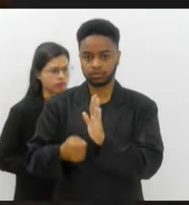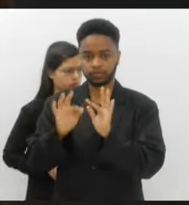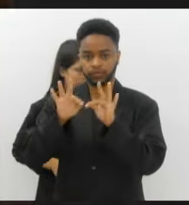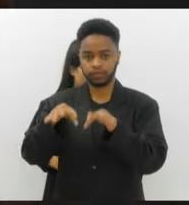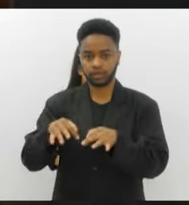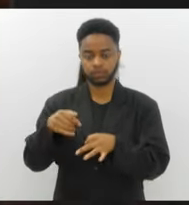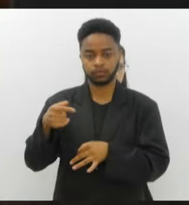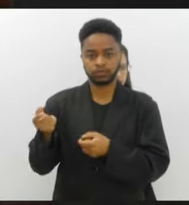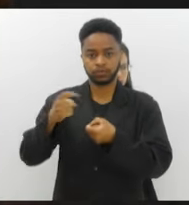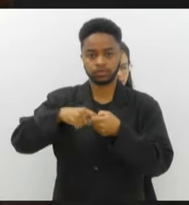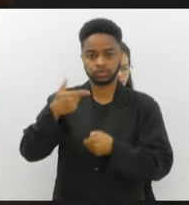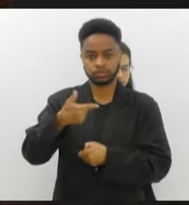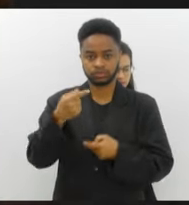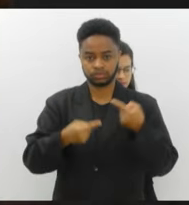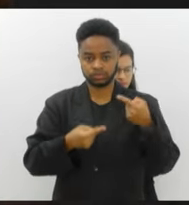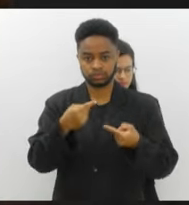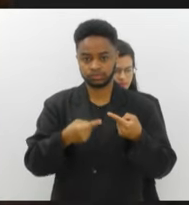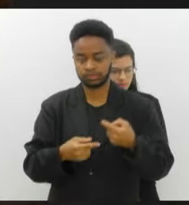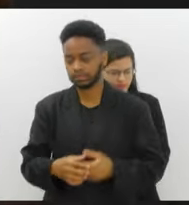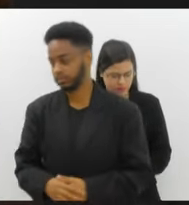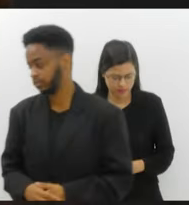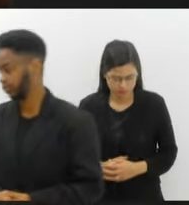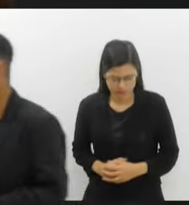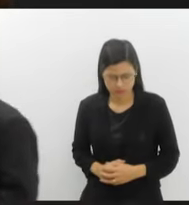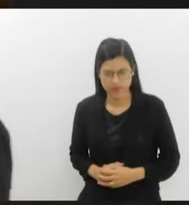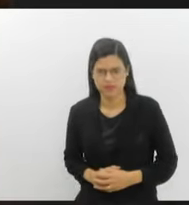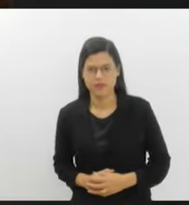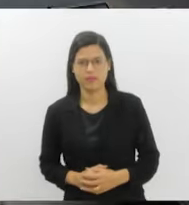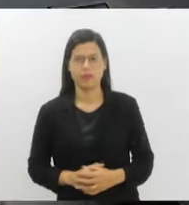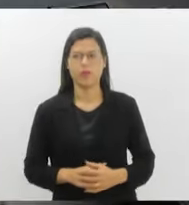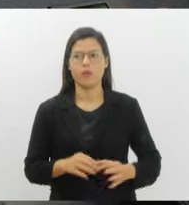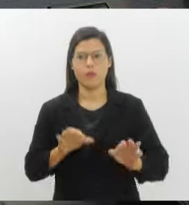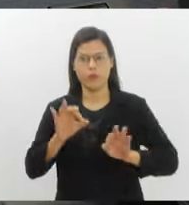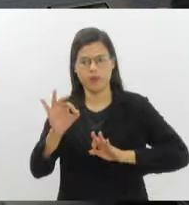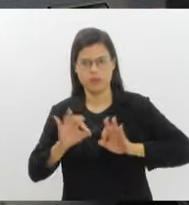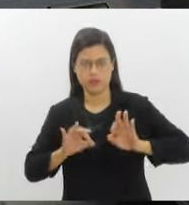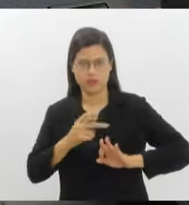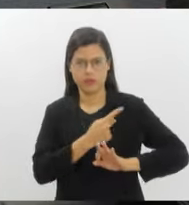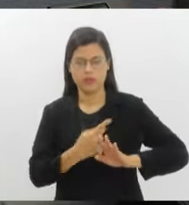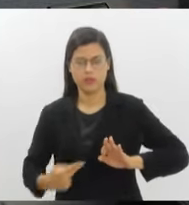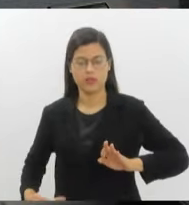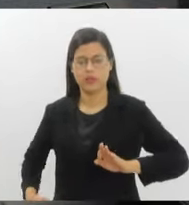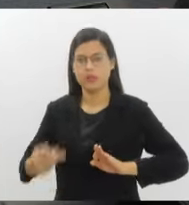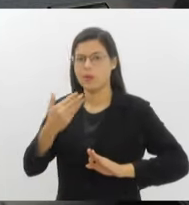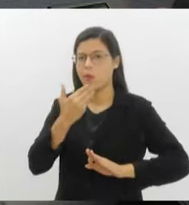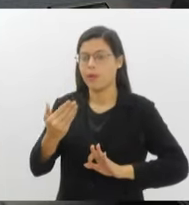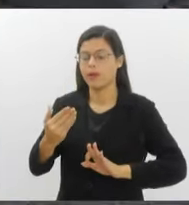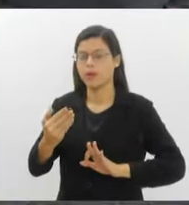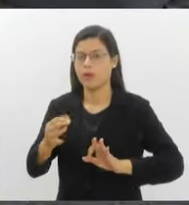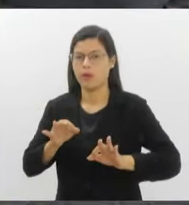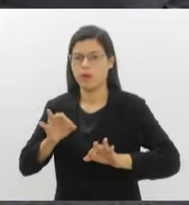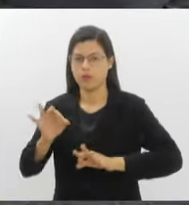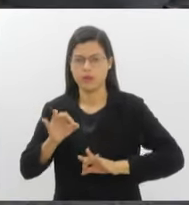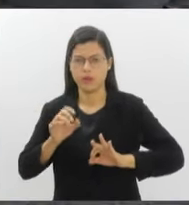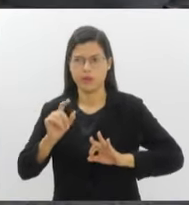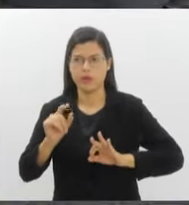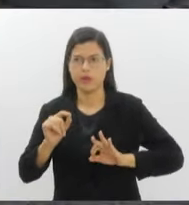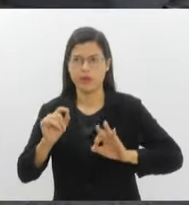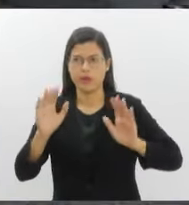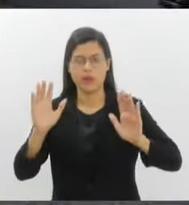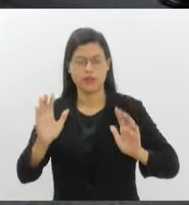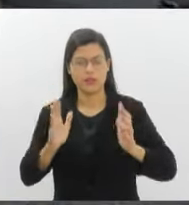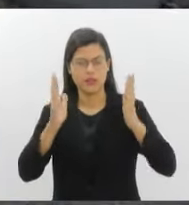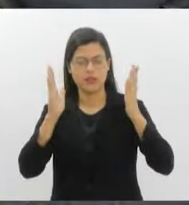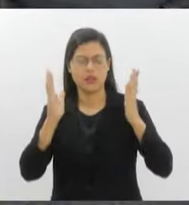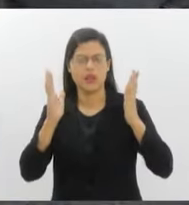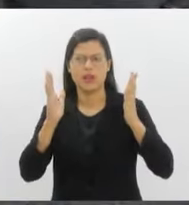para a segunda discussão. Pela ordem, deputada presidente. Érica Takimoto, por presidente, favor. Eu peço pela ordem para celebrar a